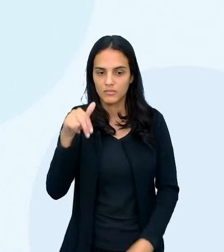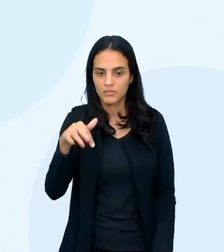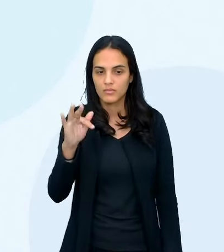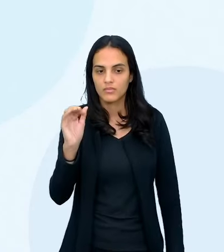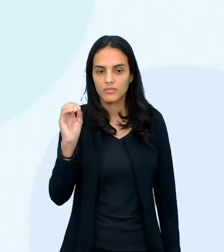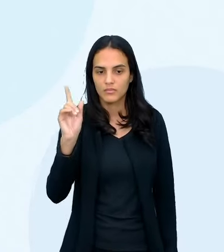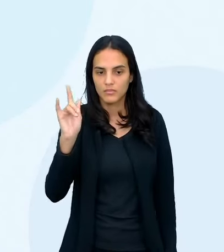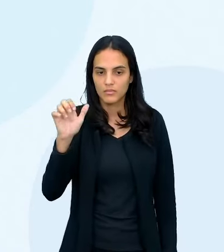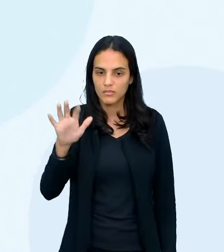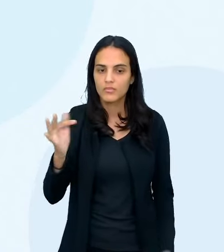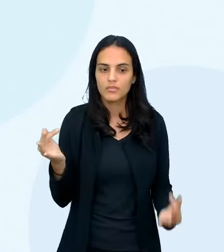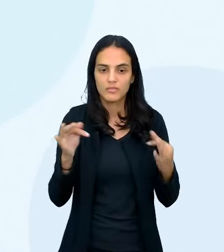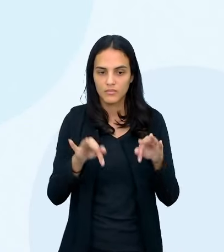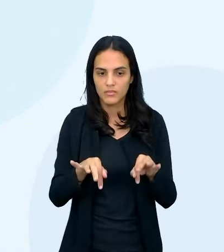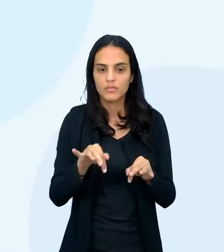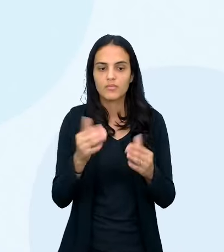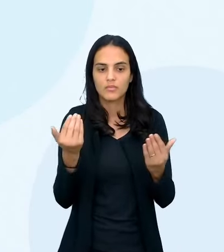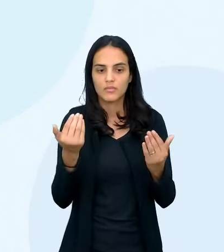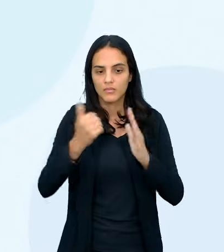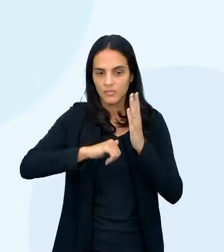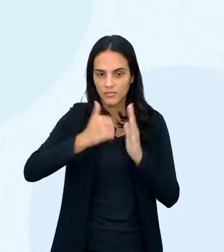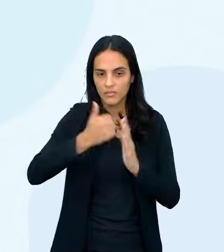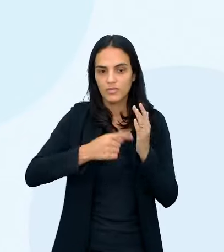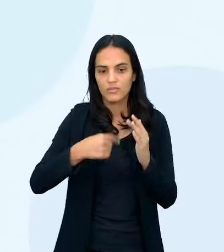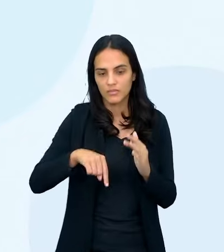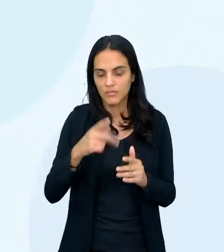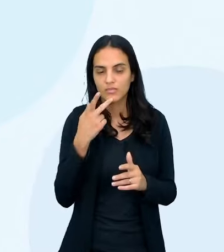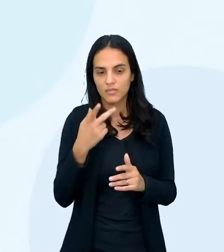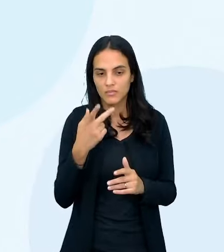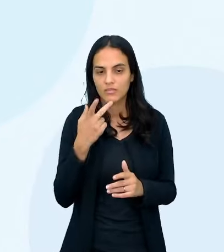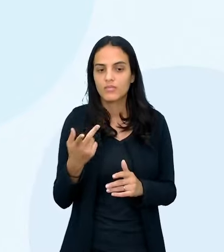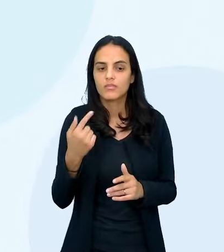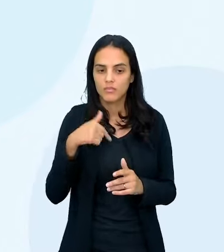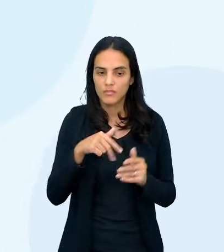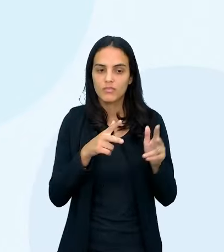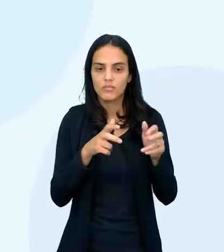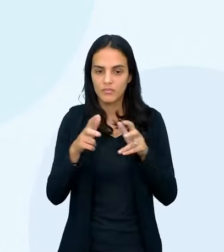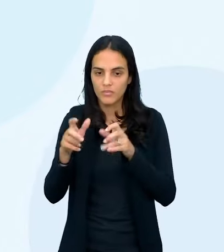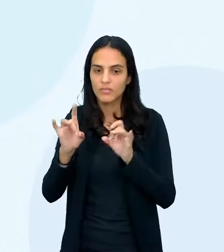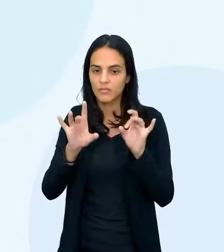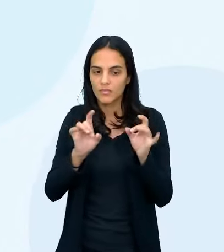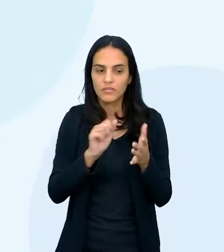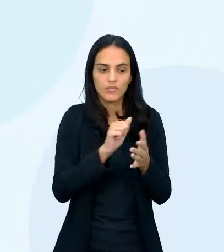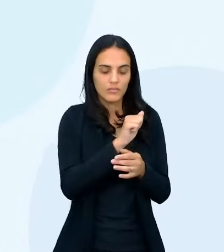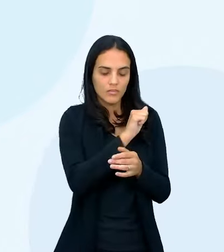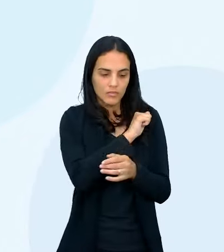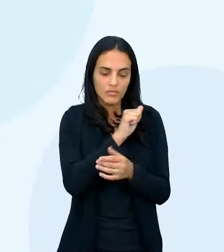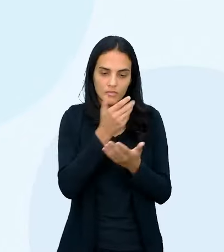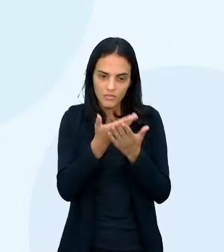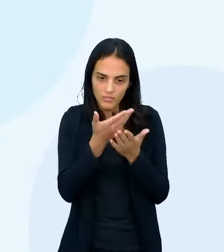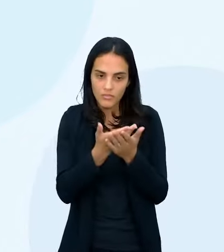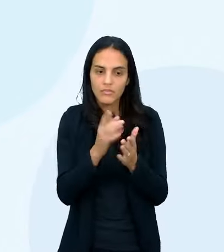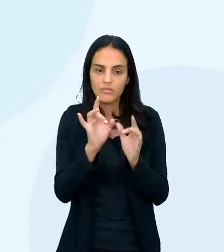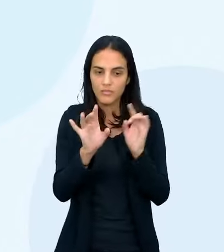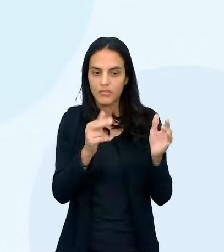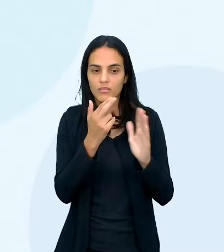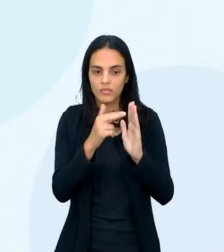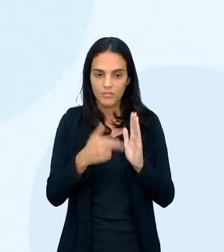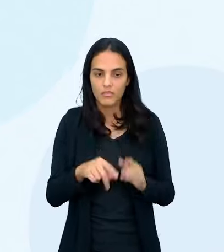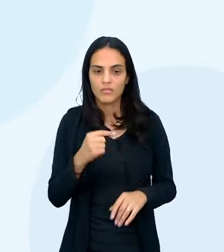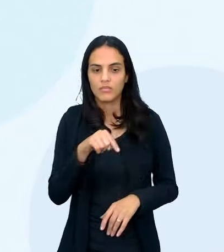né? E por fim a avaliação, como a gente já falou, né? A gente, né, observar cada aula, a cada registro que o